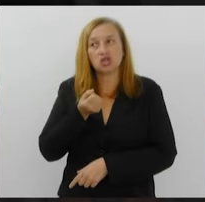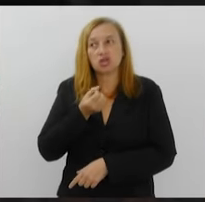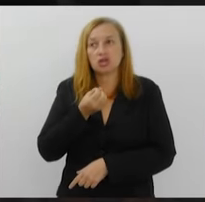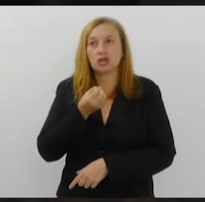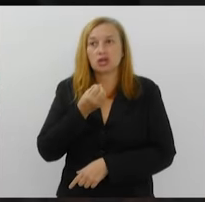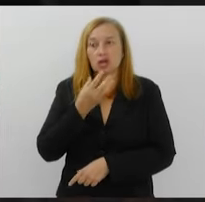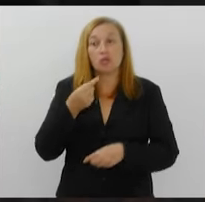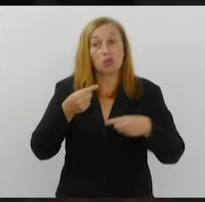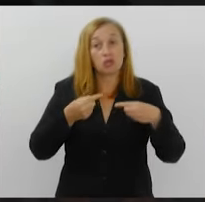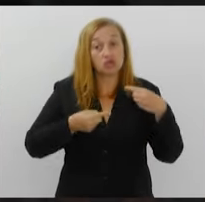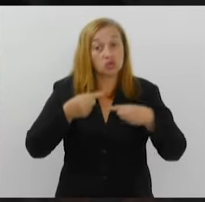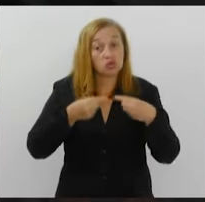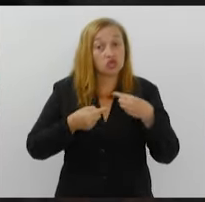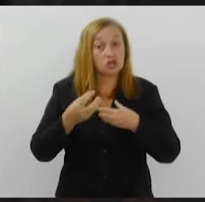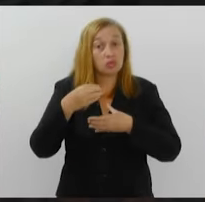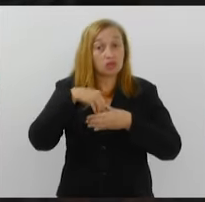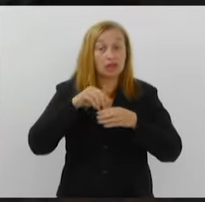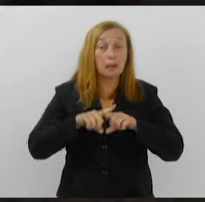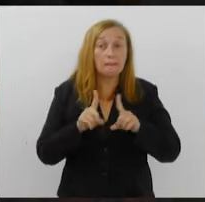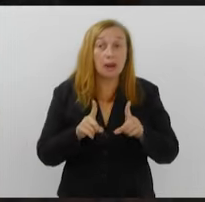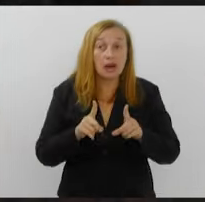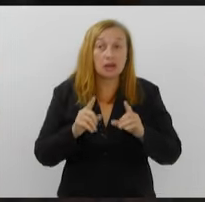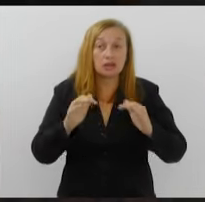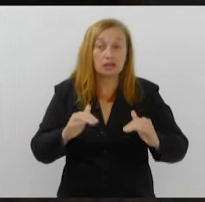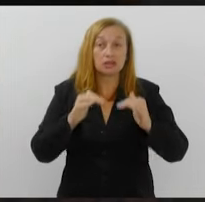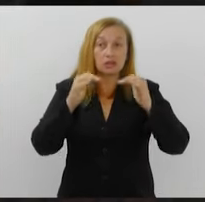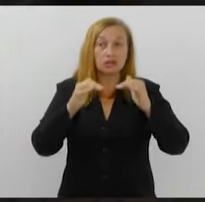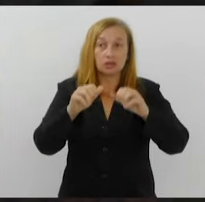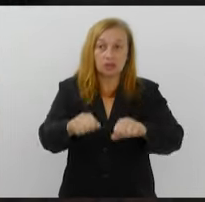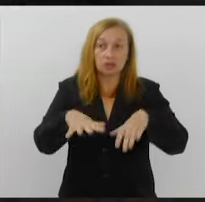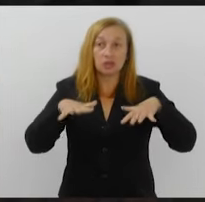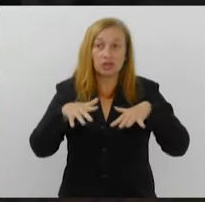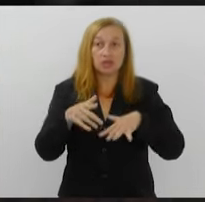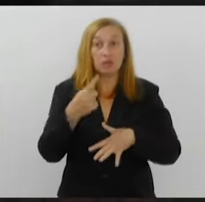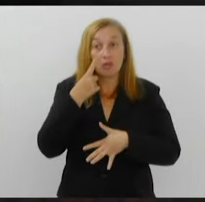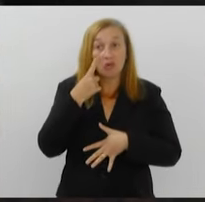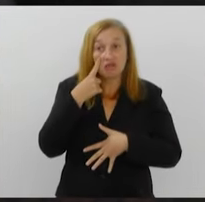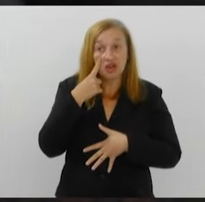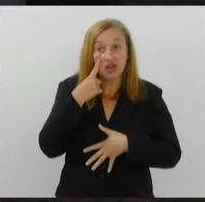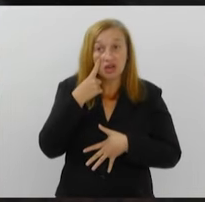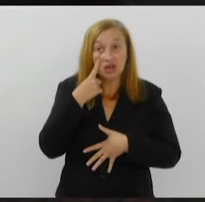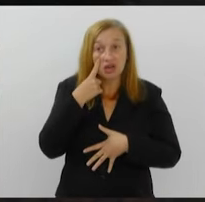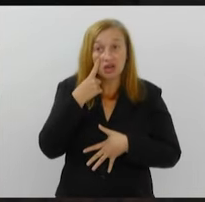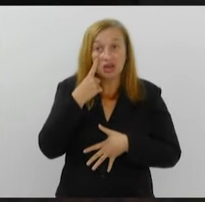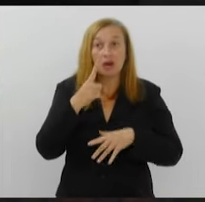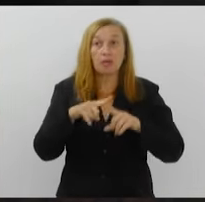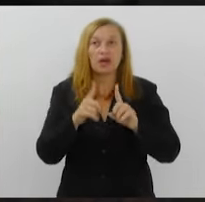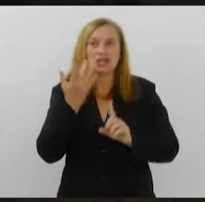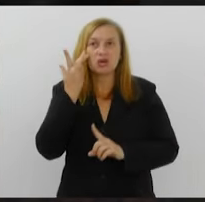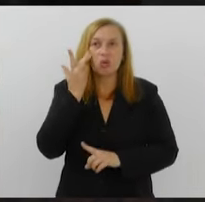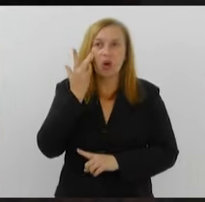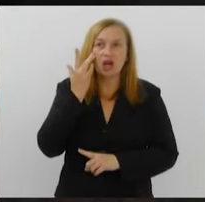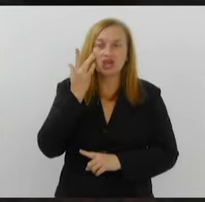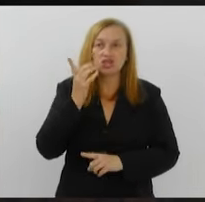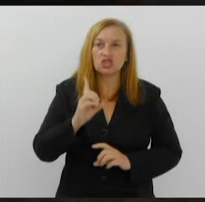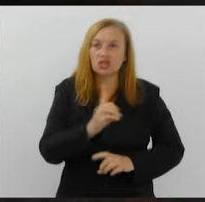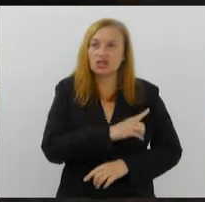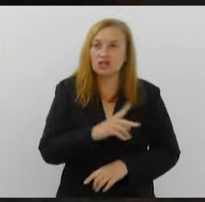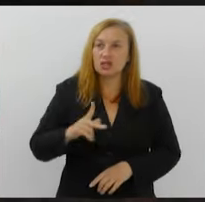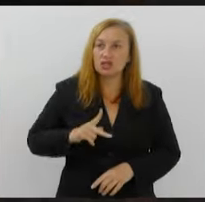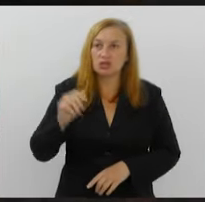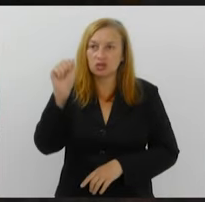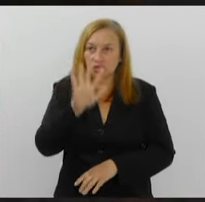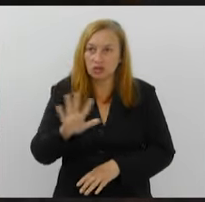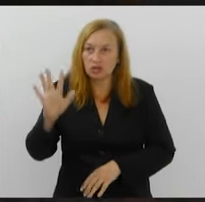debater internamente, mas com a soberania do plenário a gente vai decidir, mas eu acho que a defensora geral do Estado deve